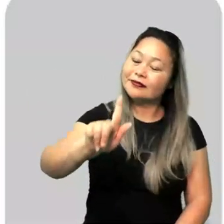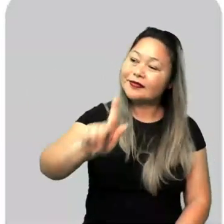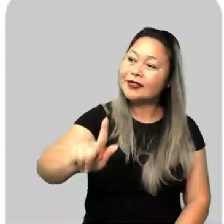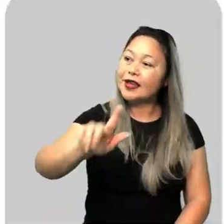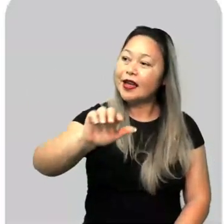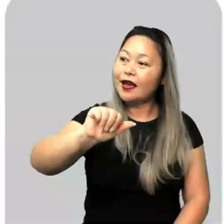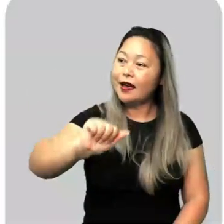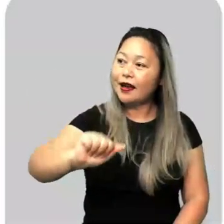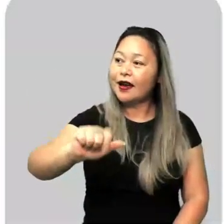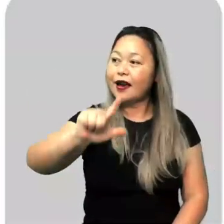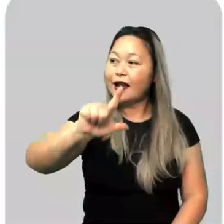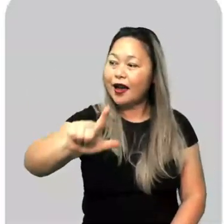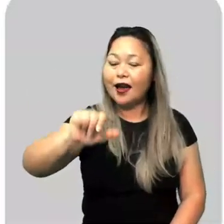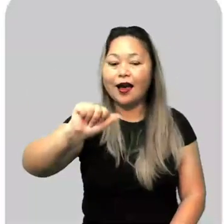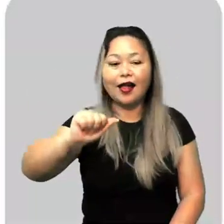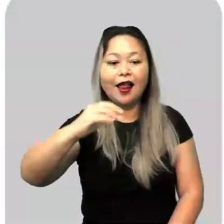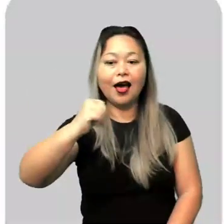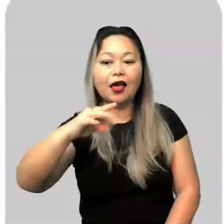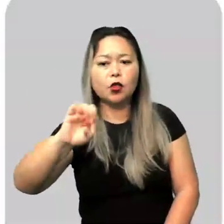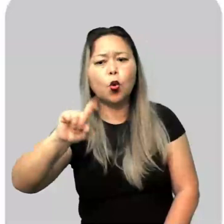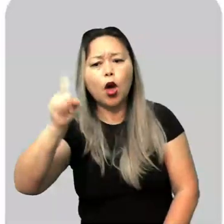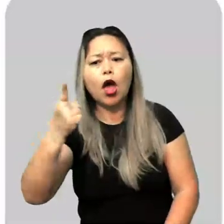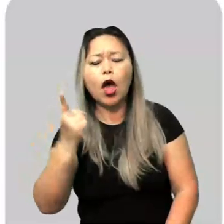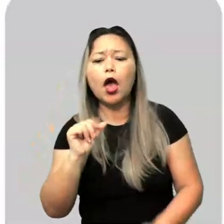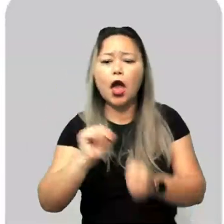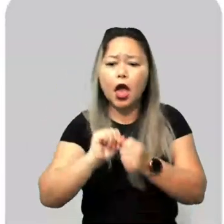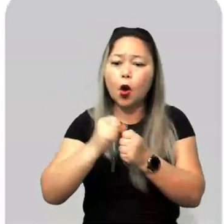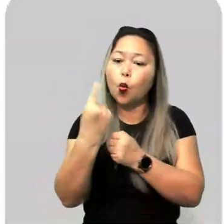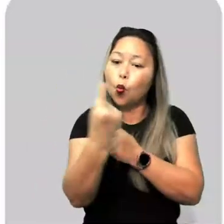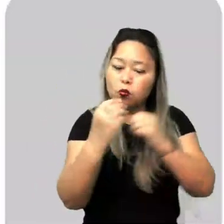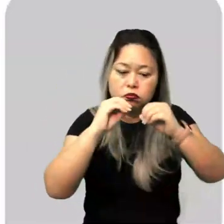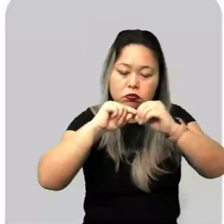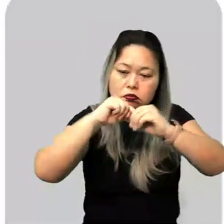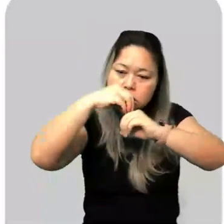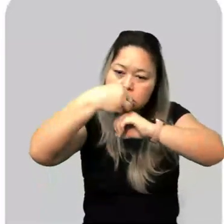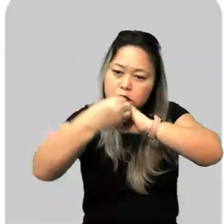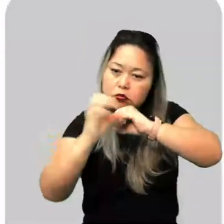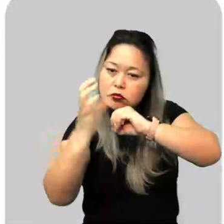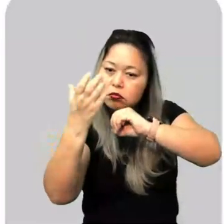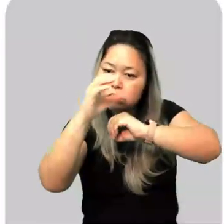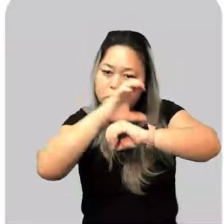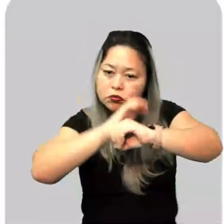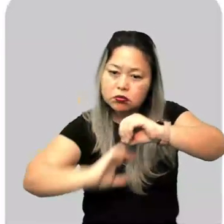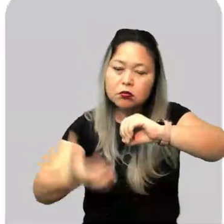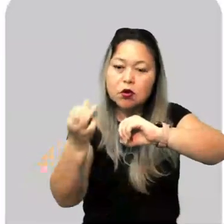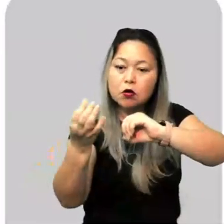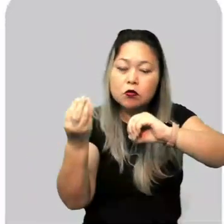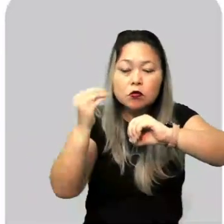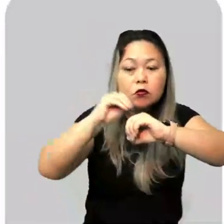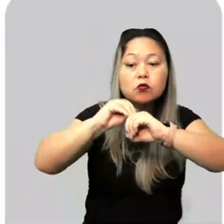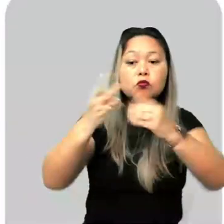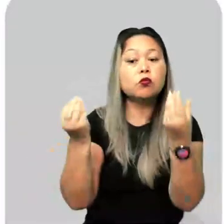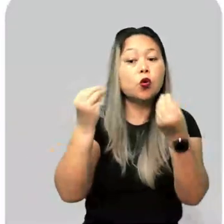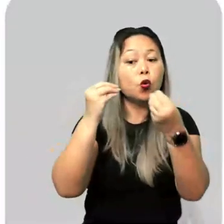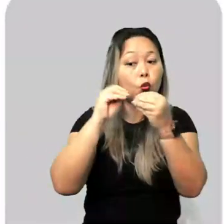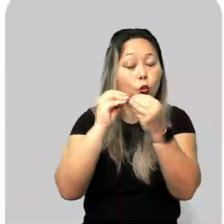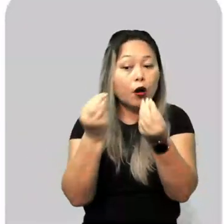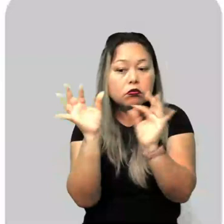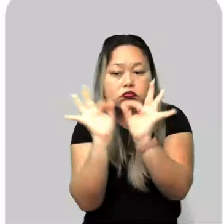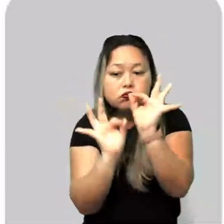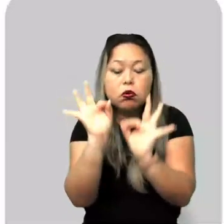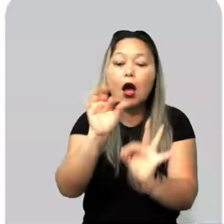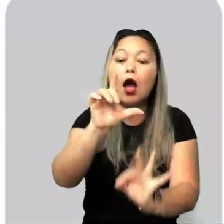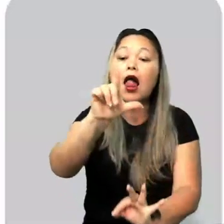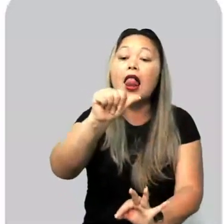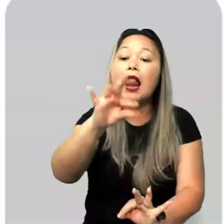Galactose é um monossacarídeo que juntamente com uma molécula de glicose vai formar a lactose,